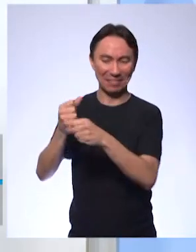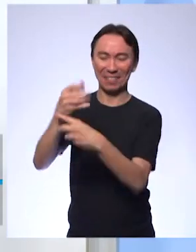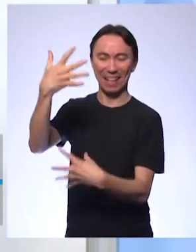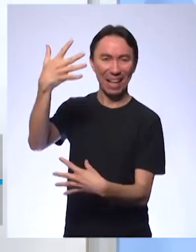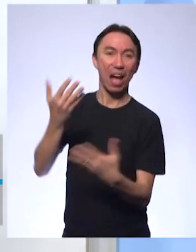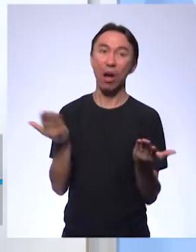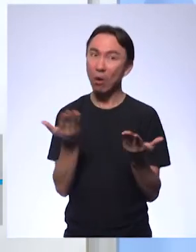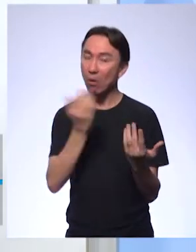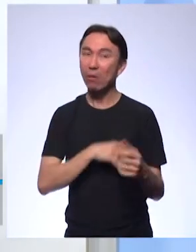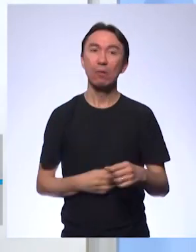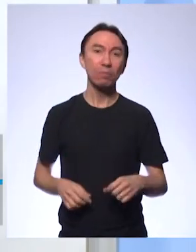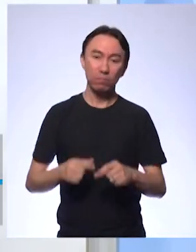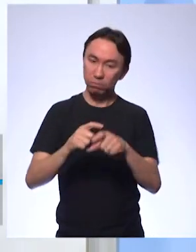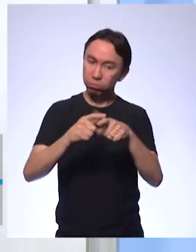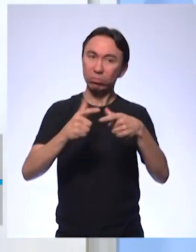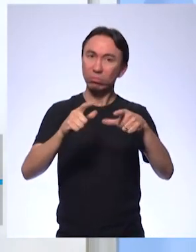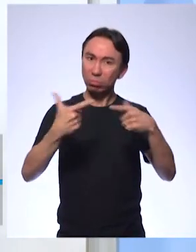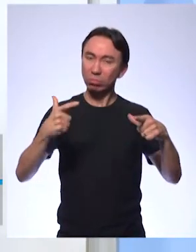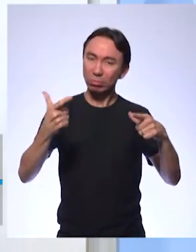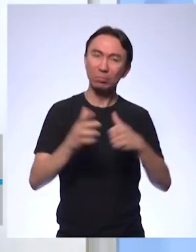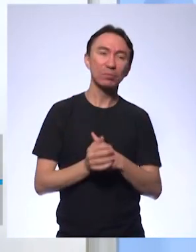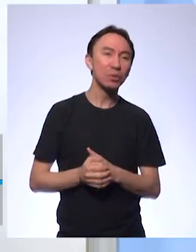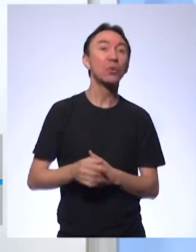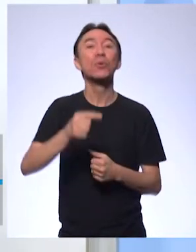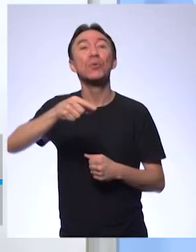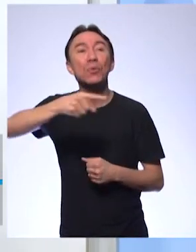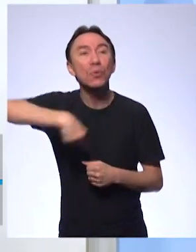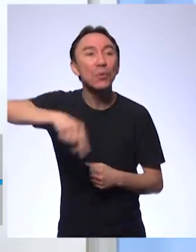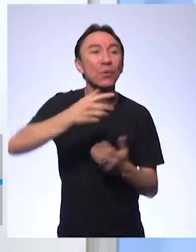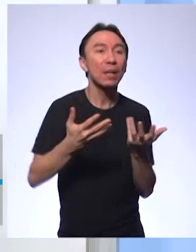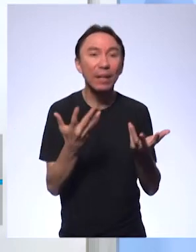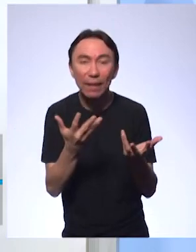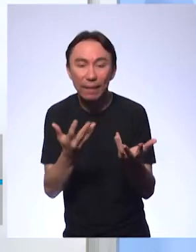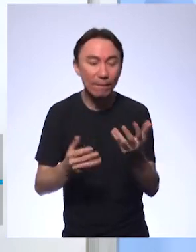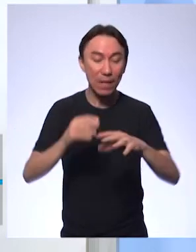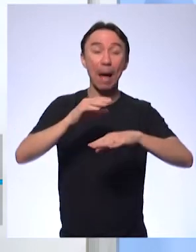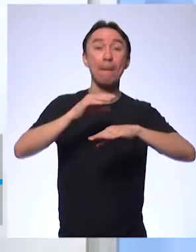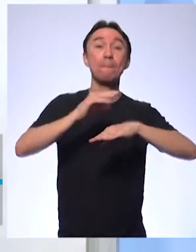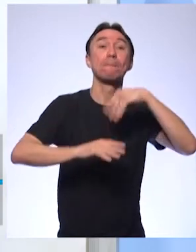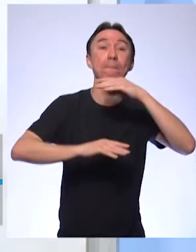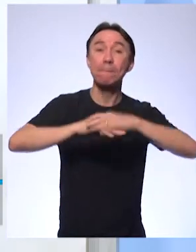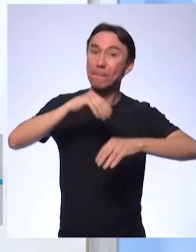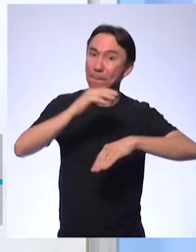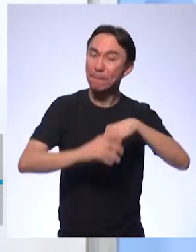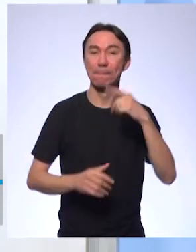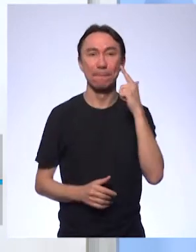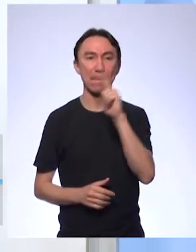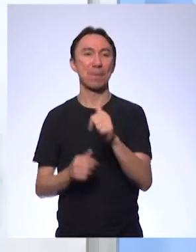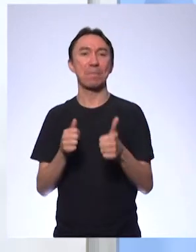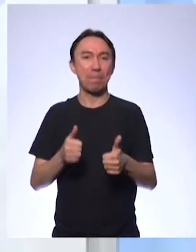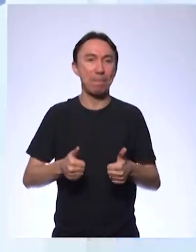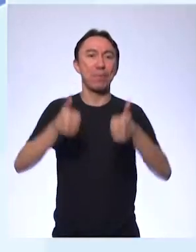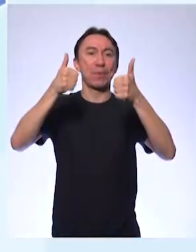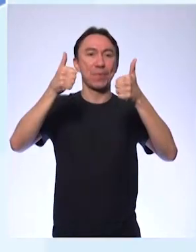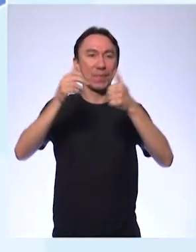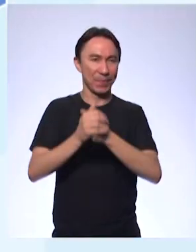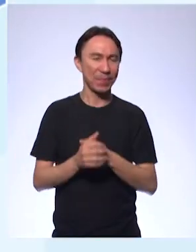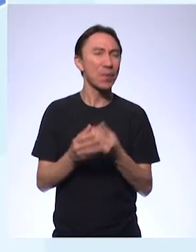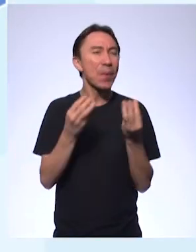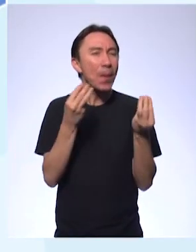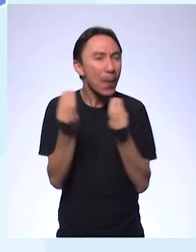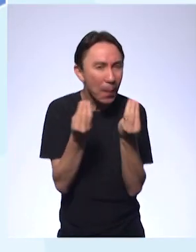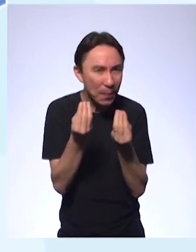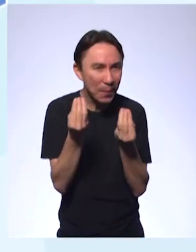e a gente pretende que esse teste aí, na verdade, essa prática dê certo. Como é que a gente vai fazer isso então?